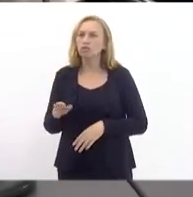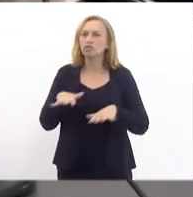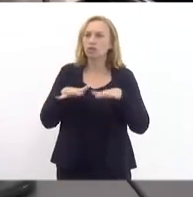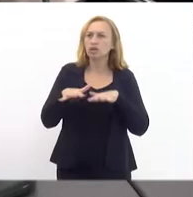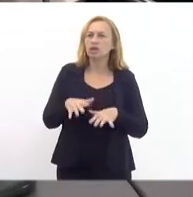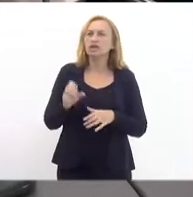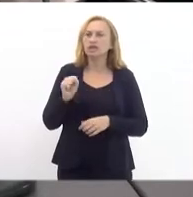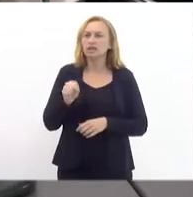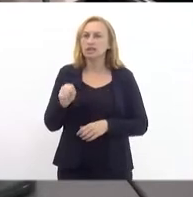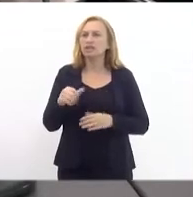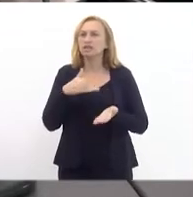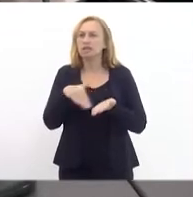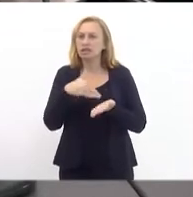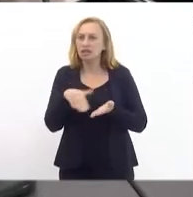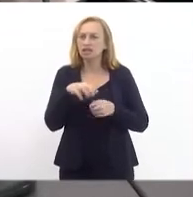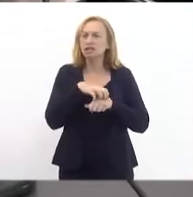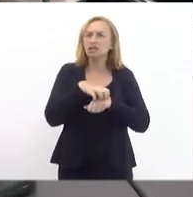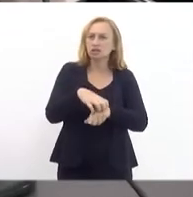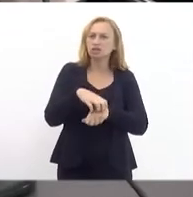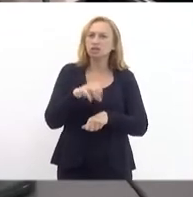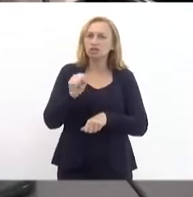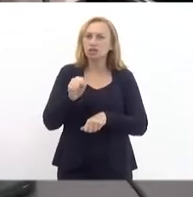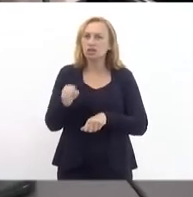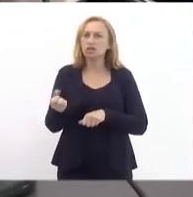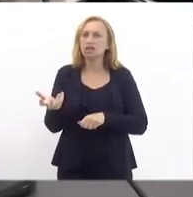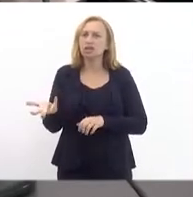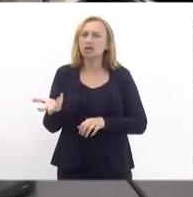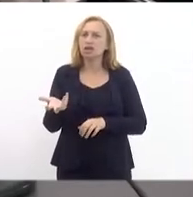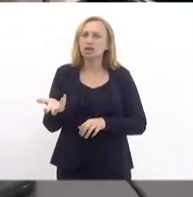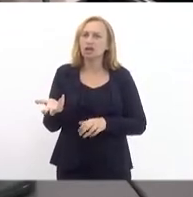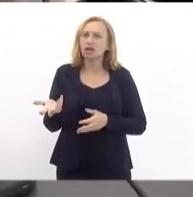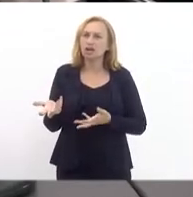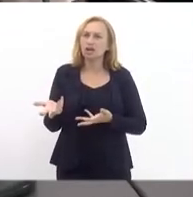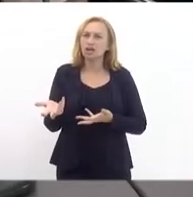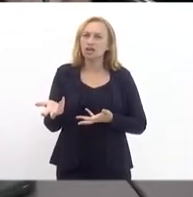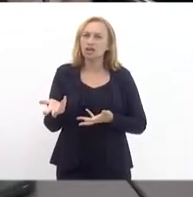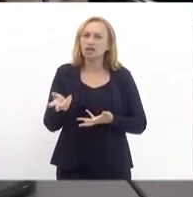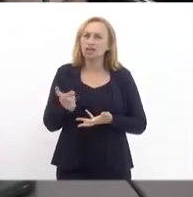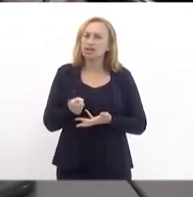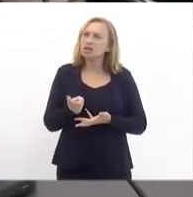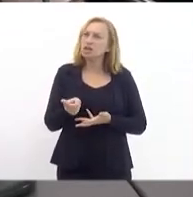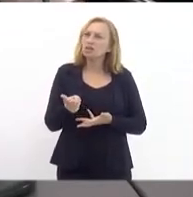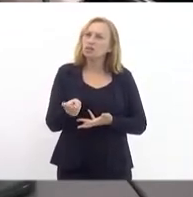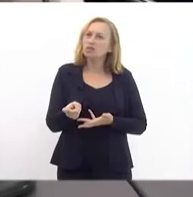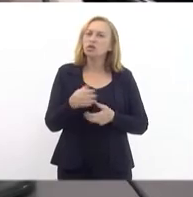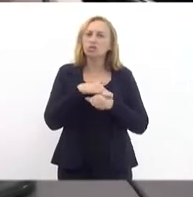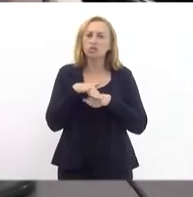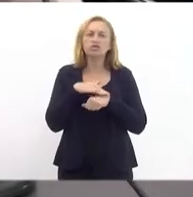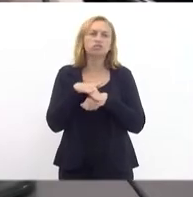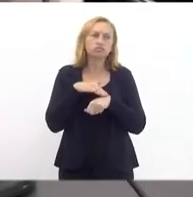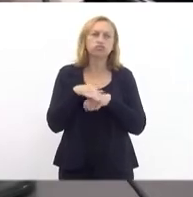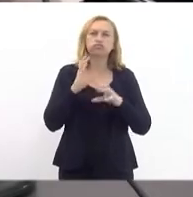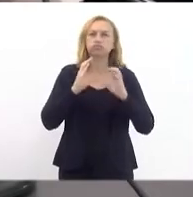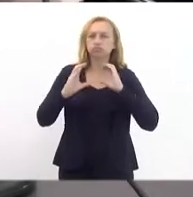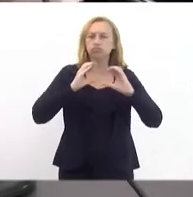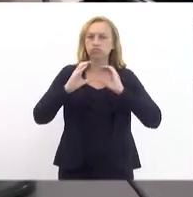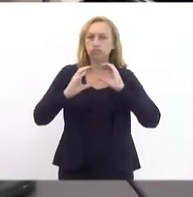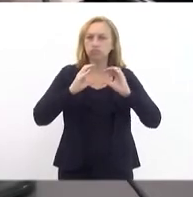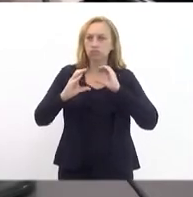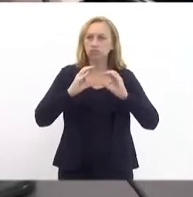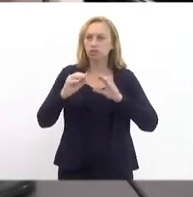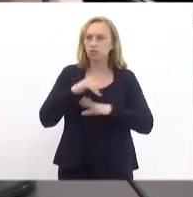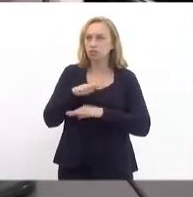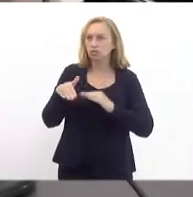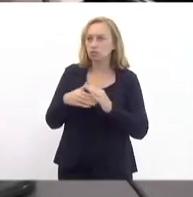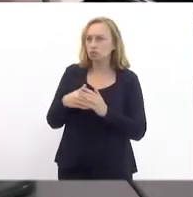de Transportes recebe e está sempre conversando com os